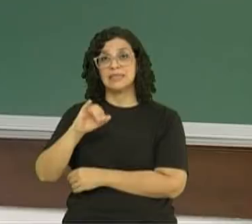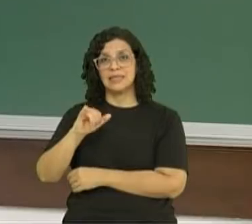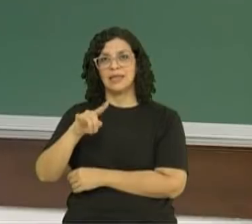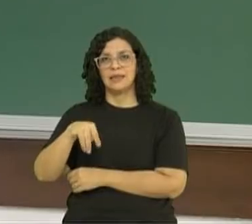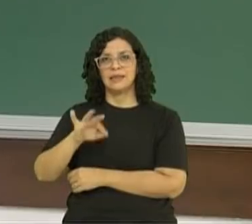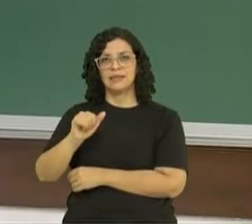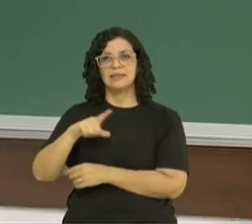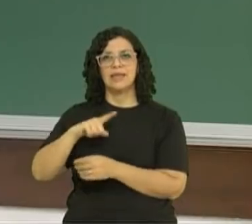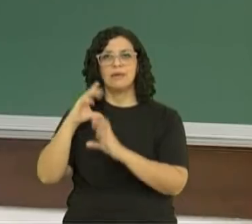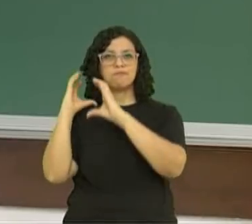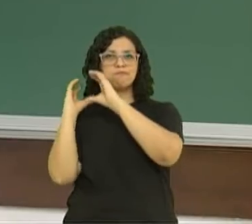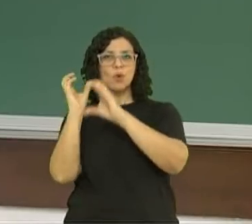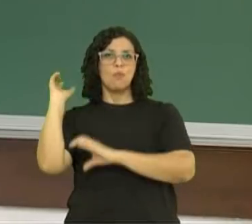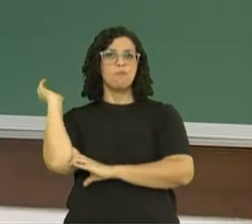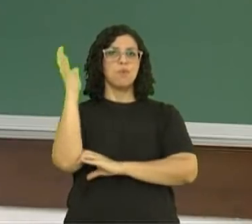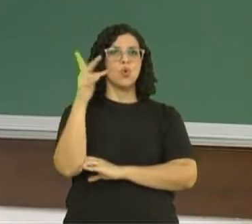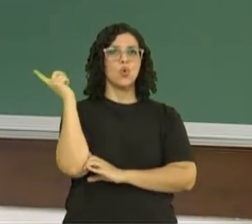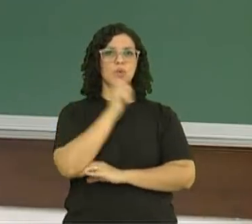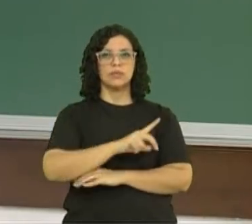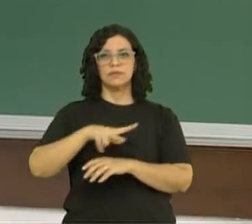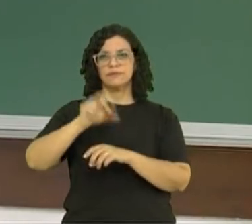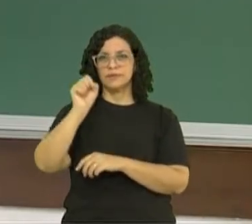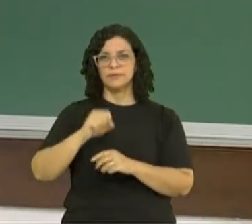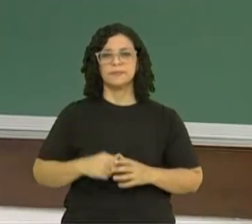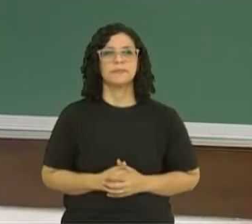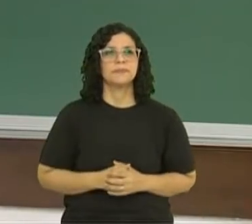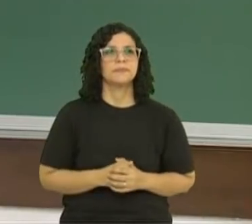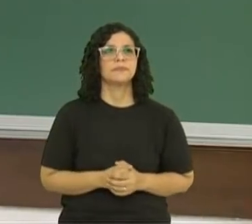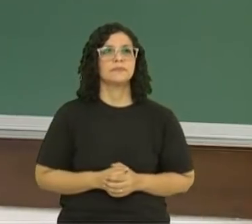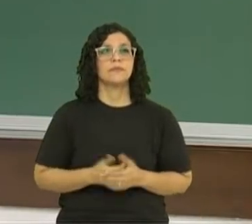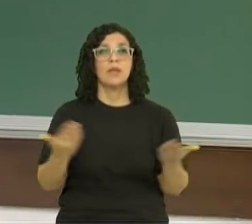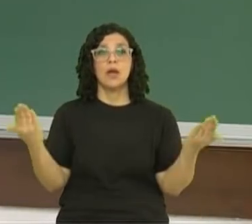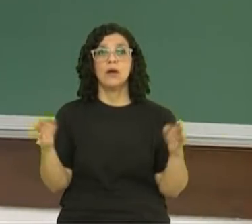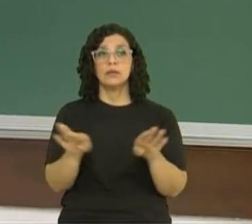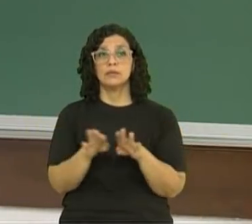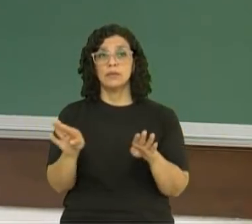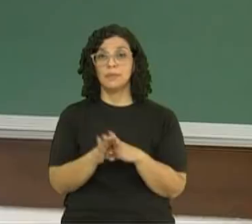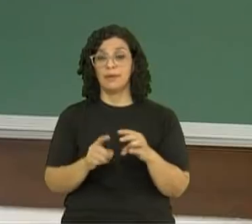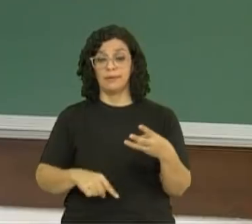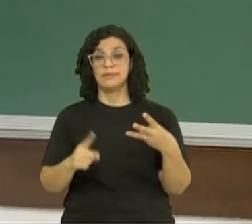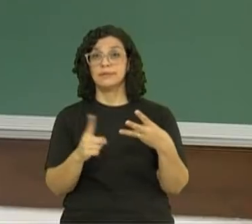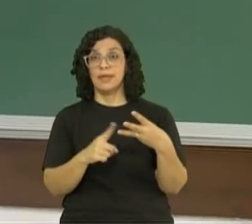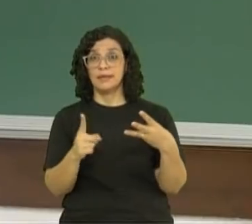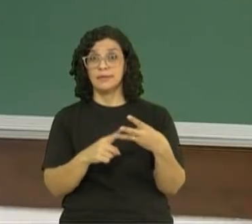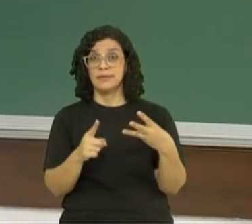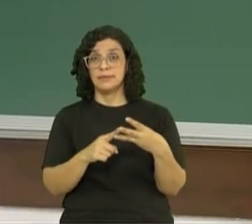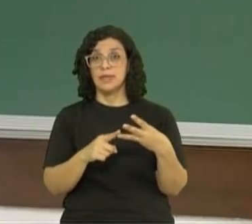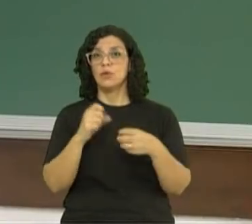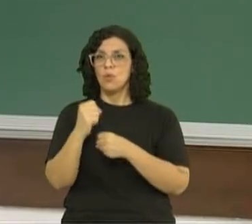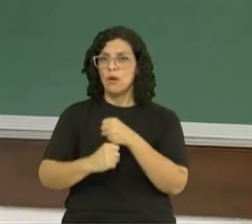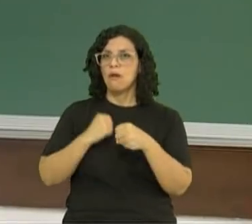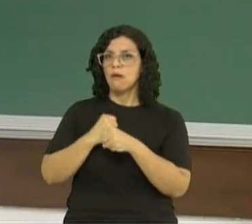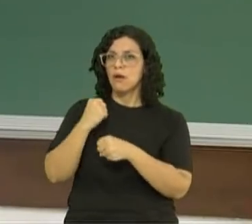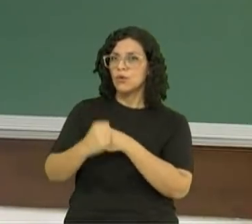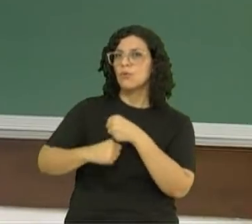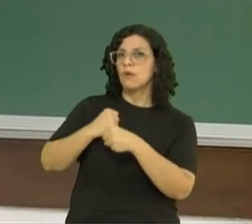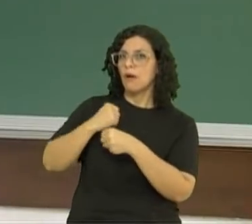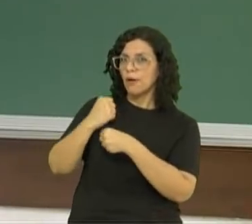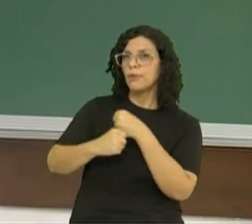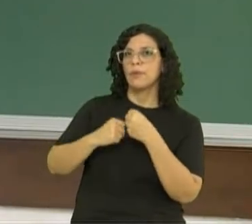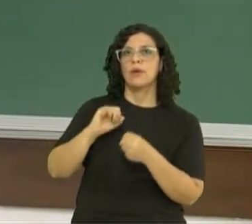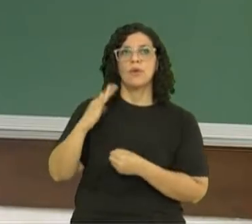jogada ali, um touchdown, né, desta equipe durante a temporada. E outro evento também que é realizado anualmente, só que neste caso